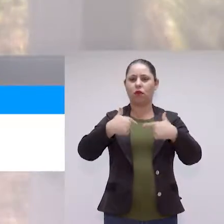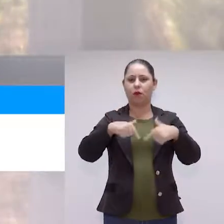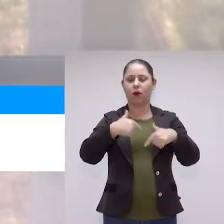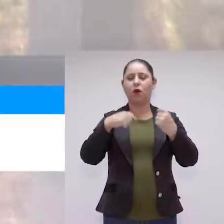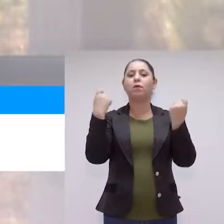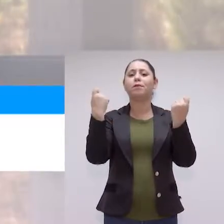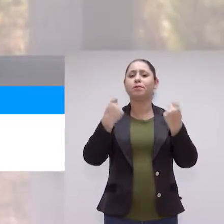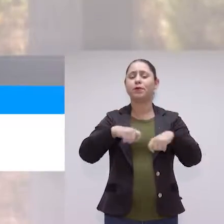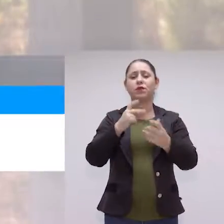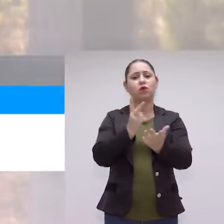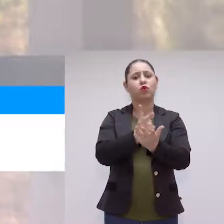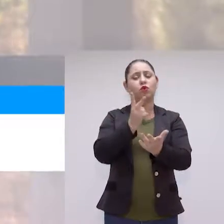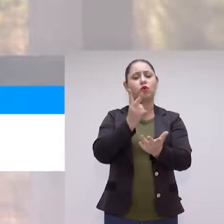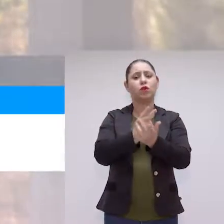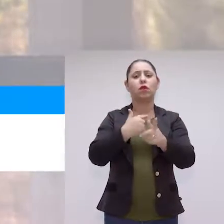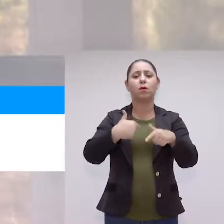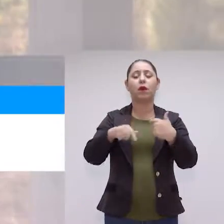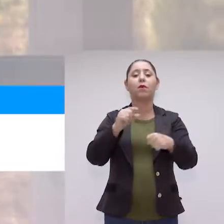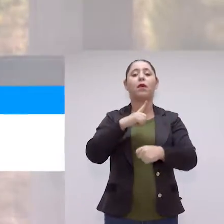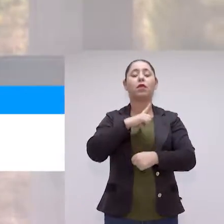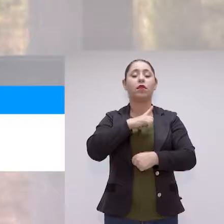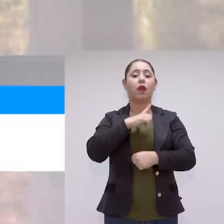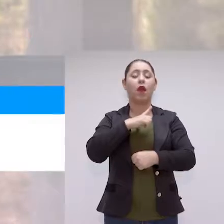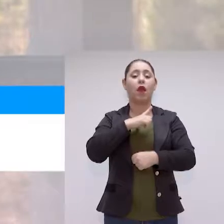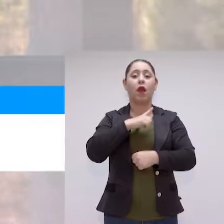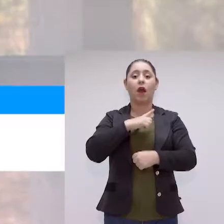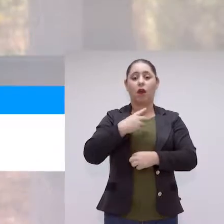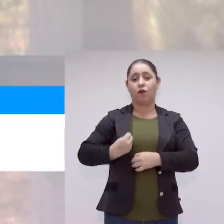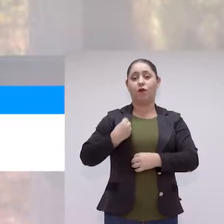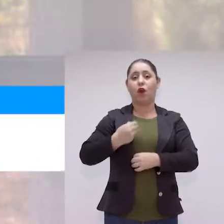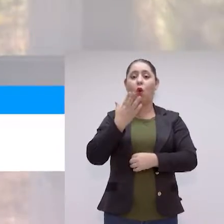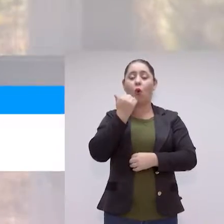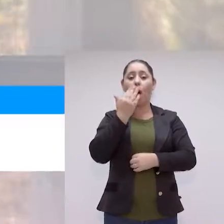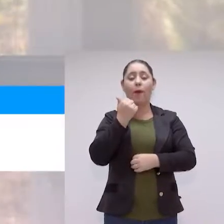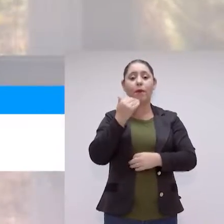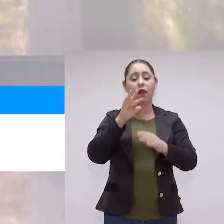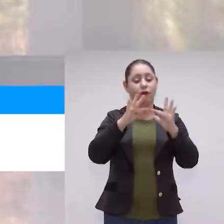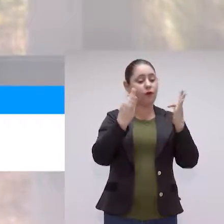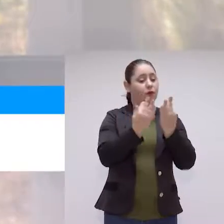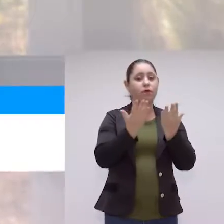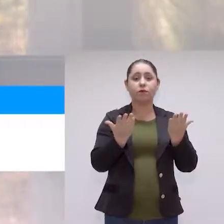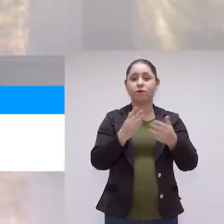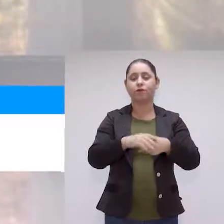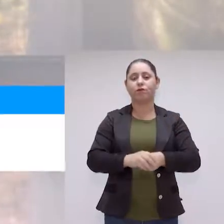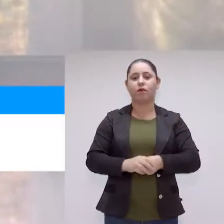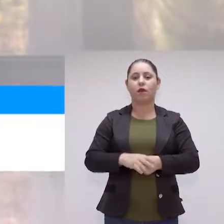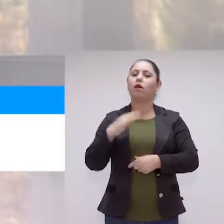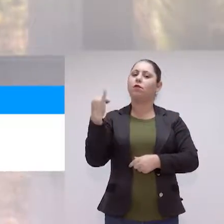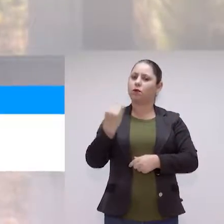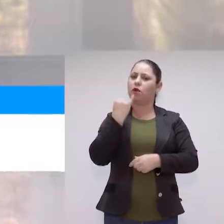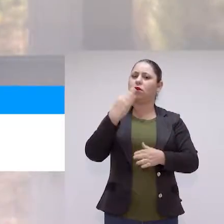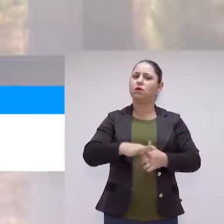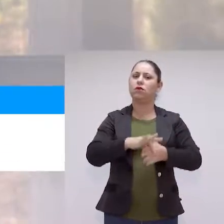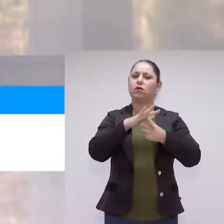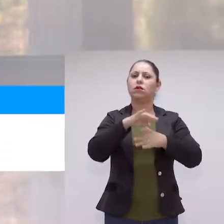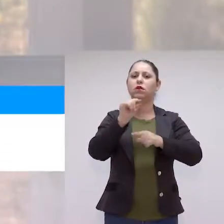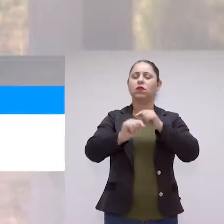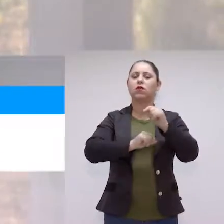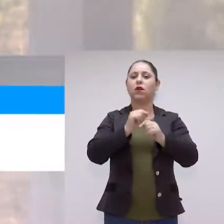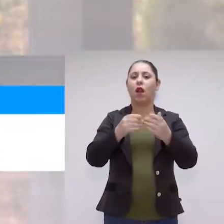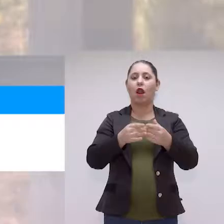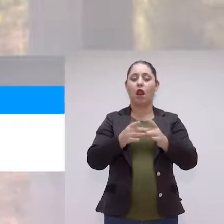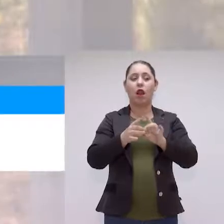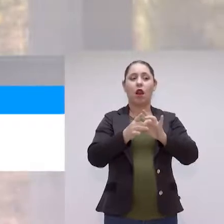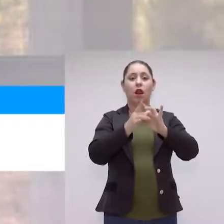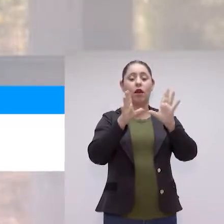que esses trabalhadores precisam continuar atuando para garantir o sustento próprio de sua família. Importante